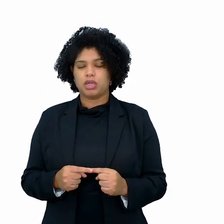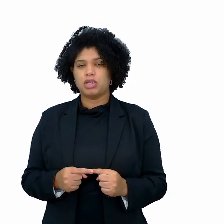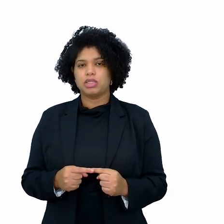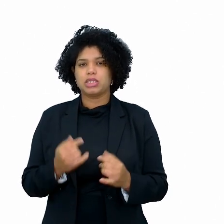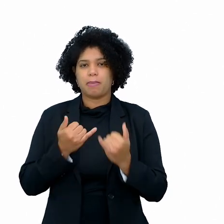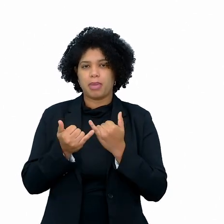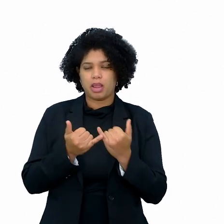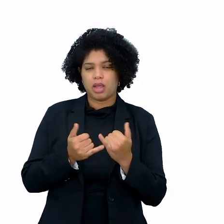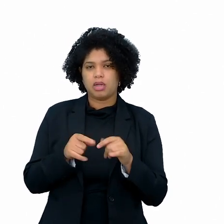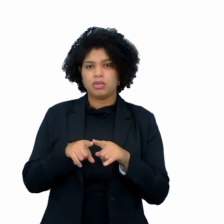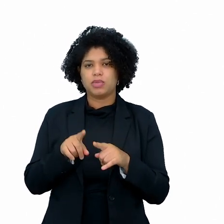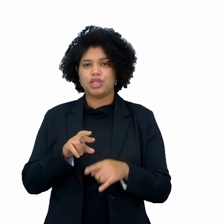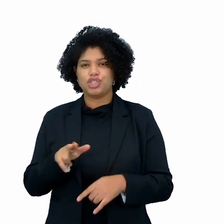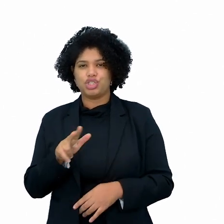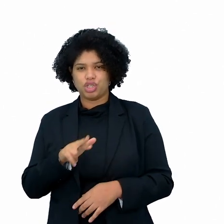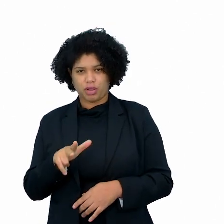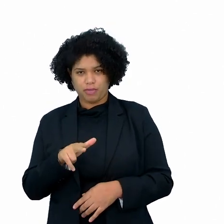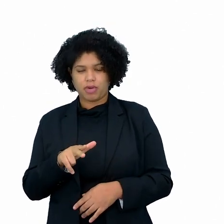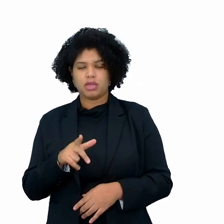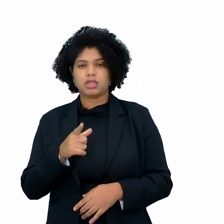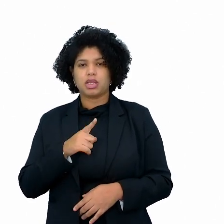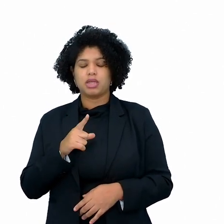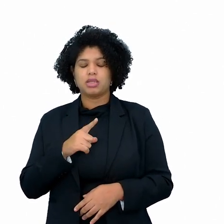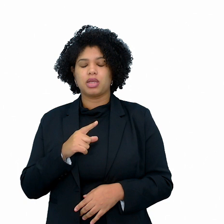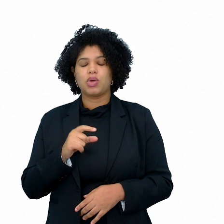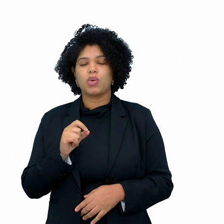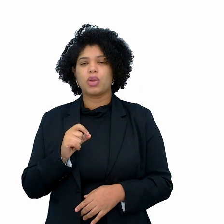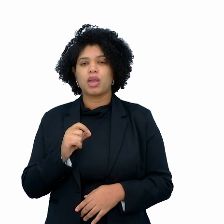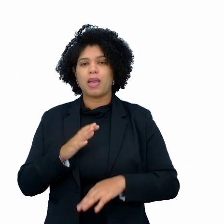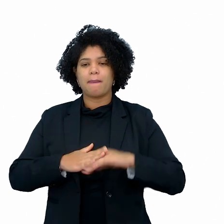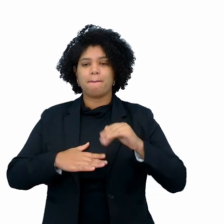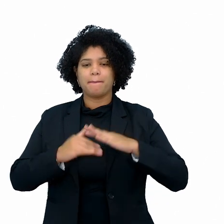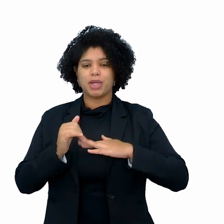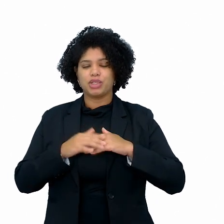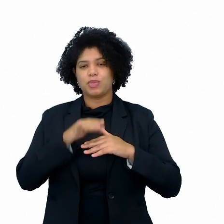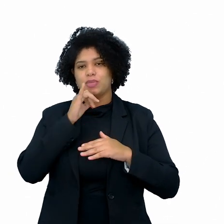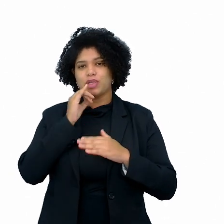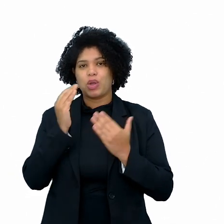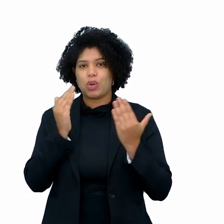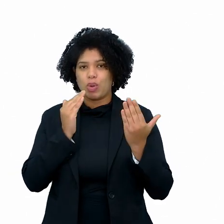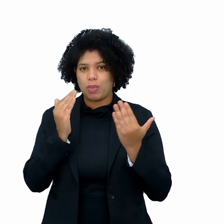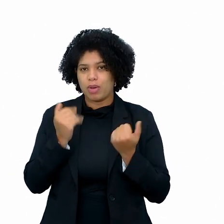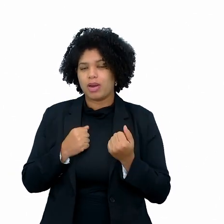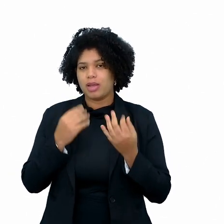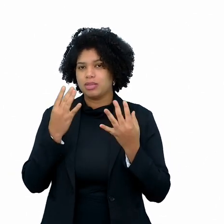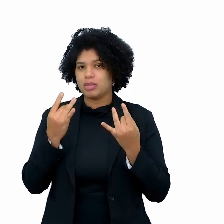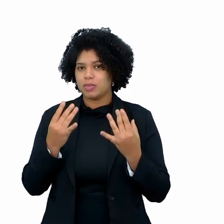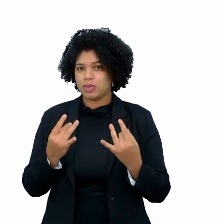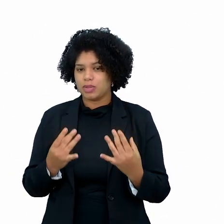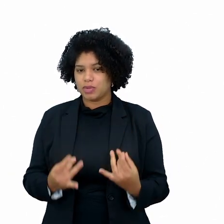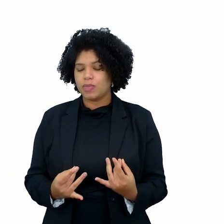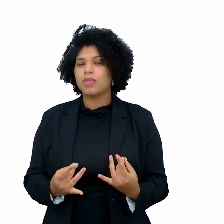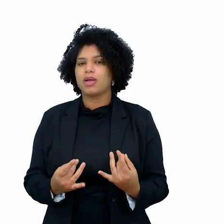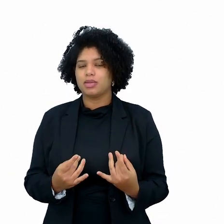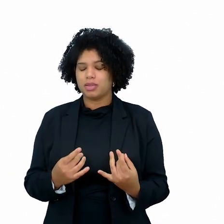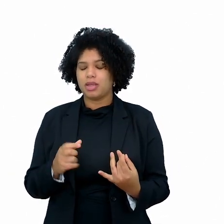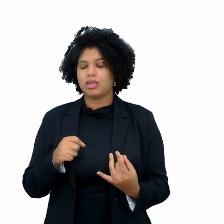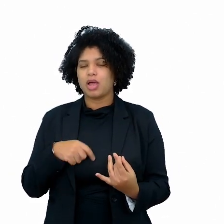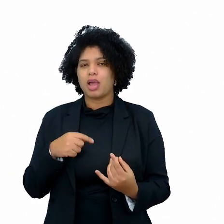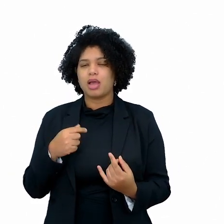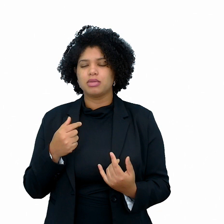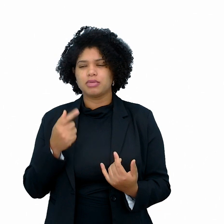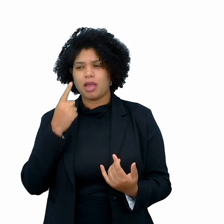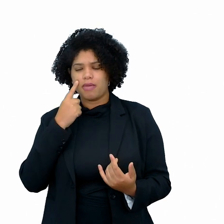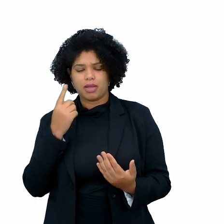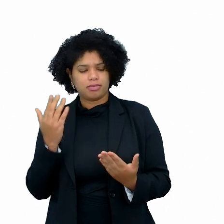Diferenças, onde ele traz elementos práticos para como comparar, classificar, fazer metáforas e analogias com os